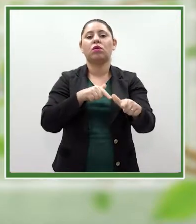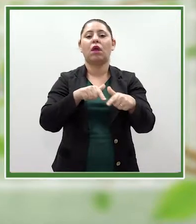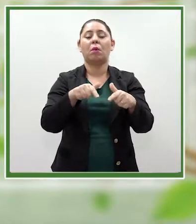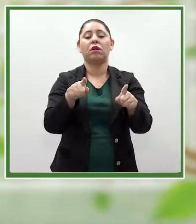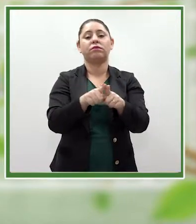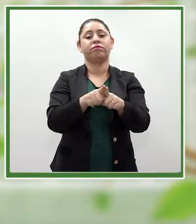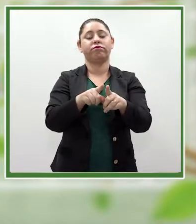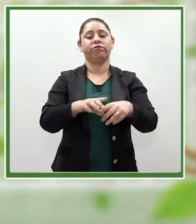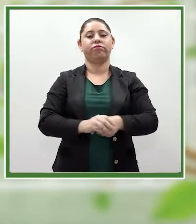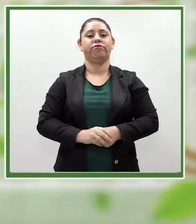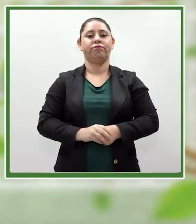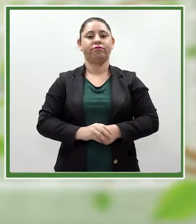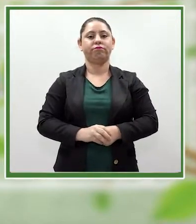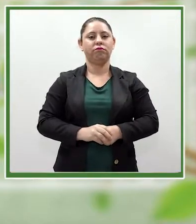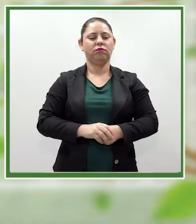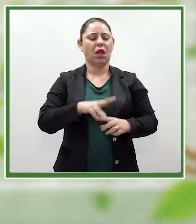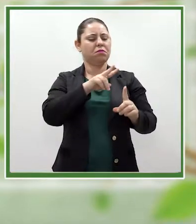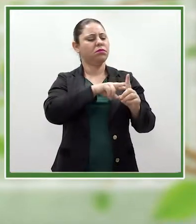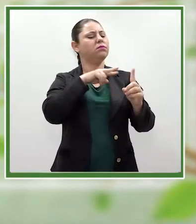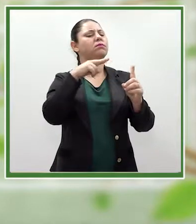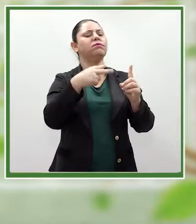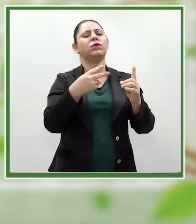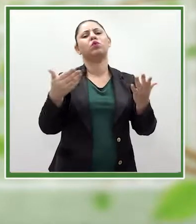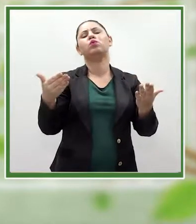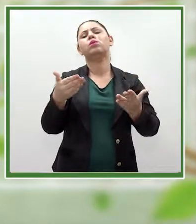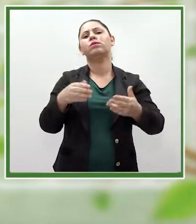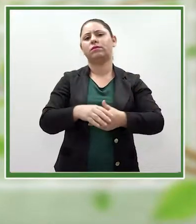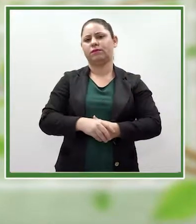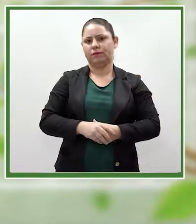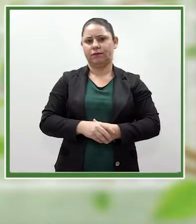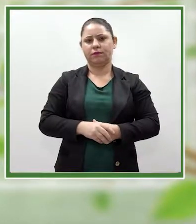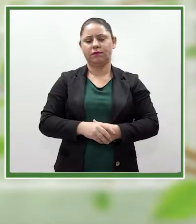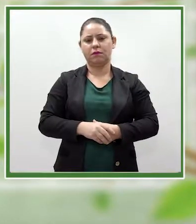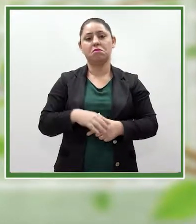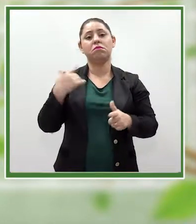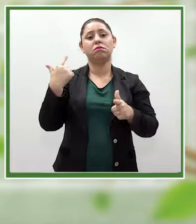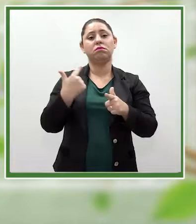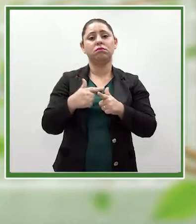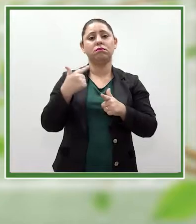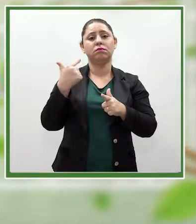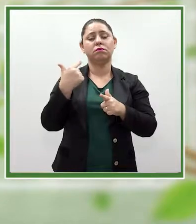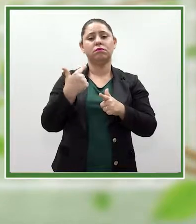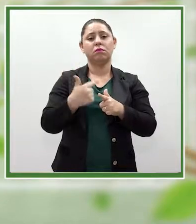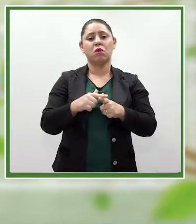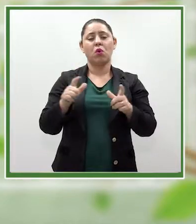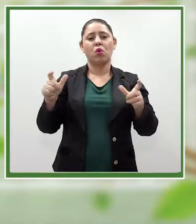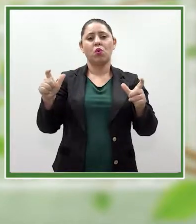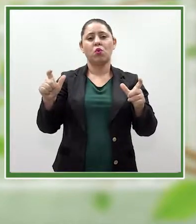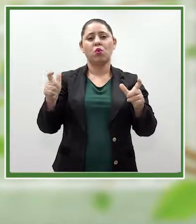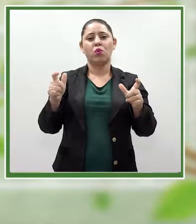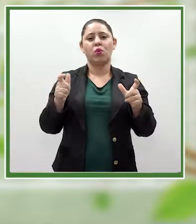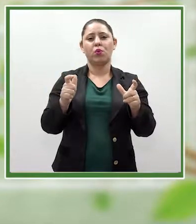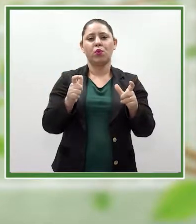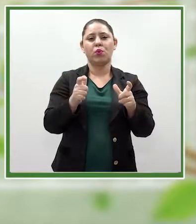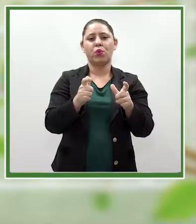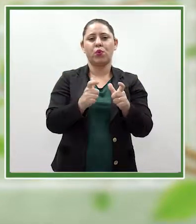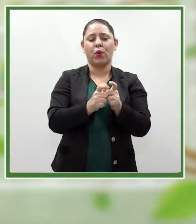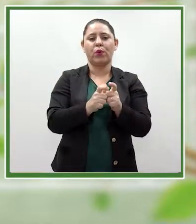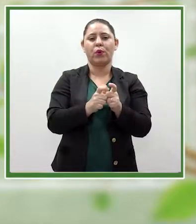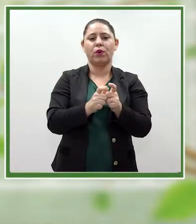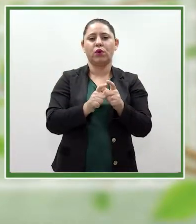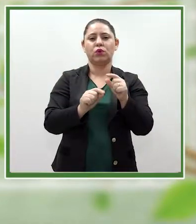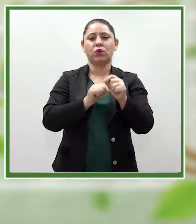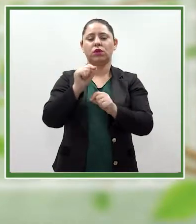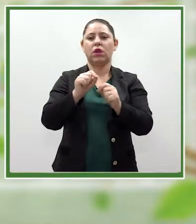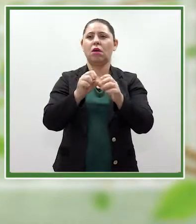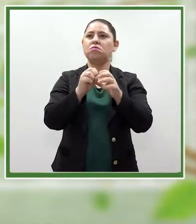econômico dessa atividade econômica. Qual é a perspectiva atual, né? O porquê da diminuição ou